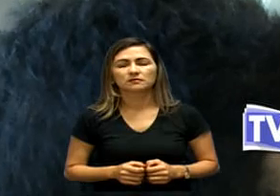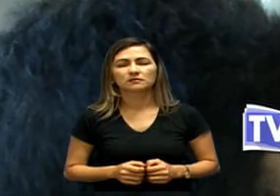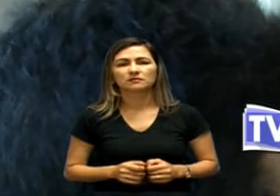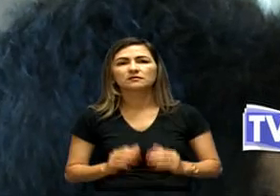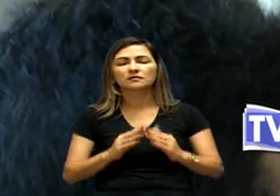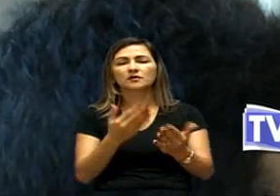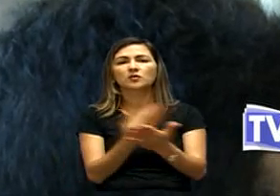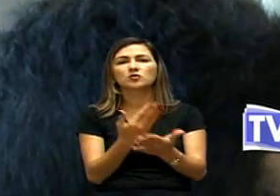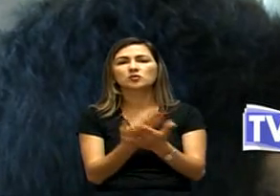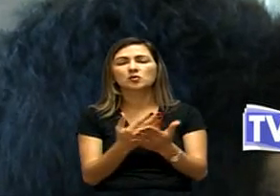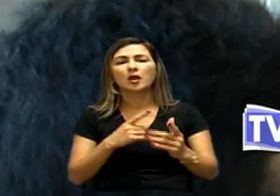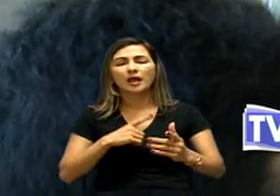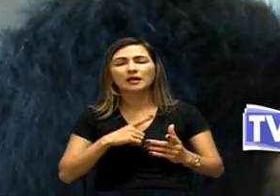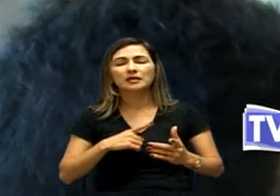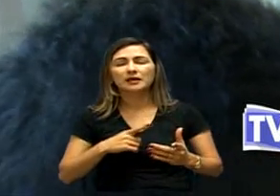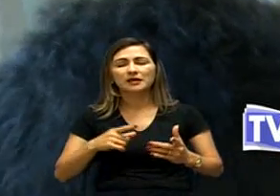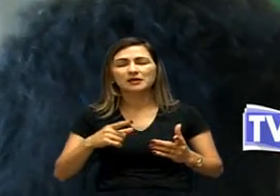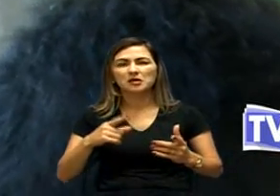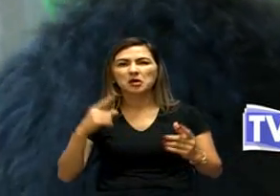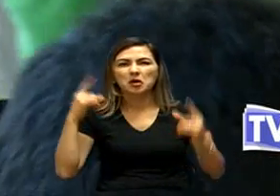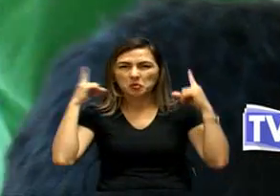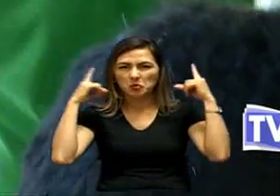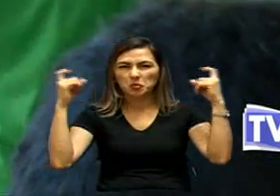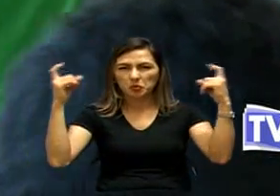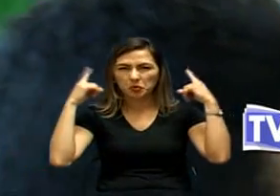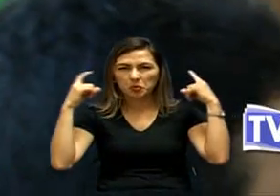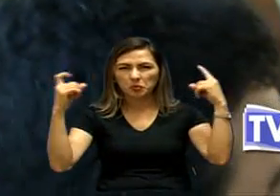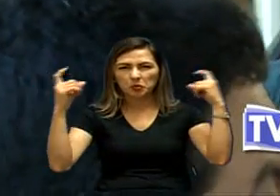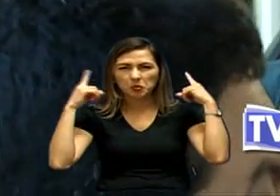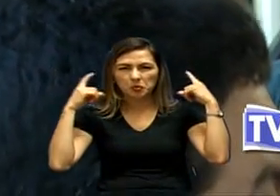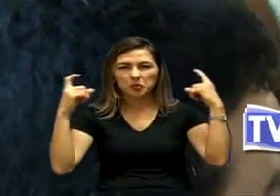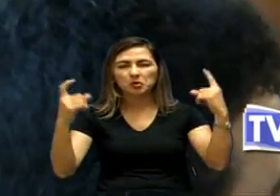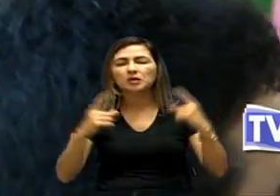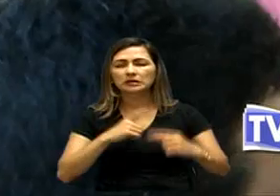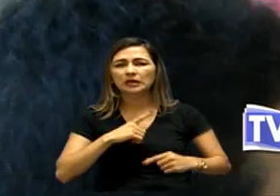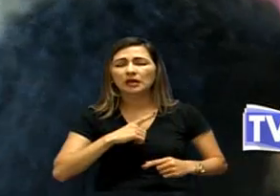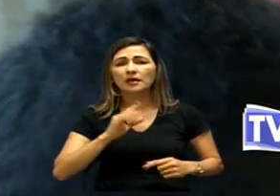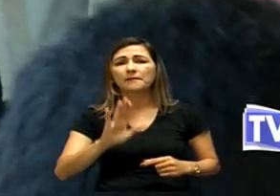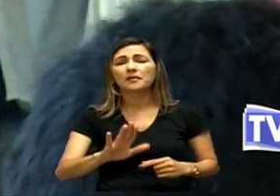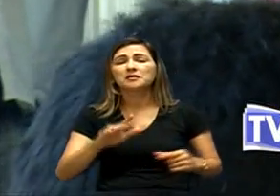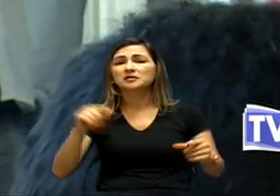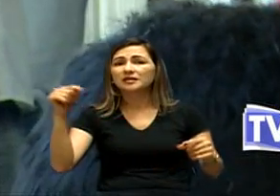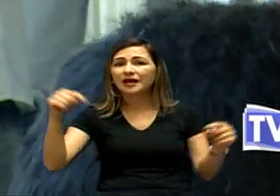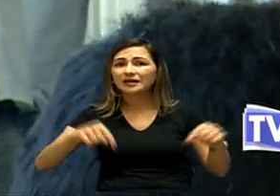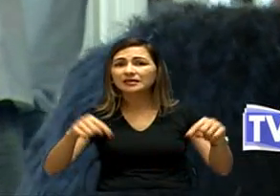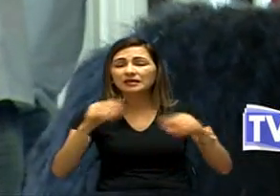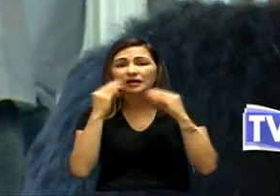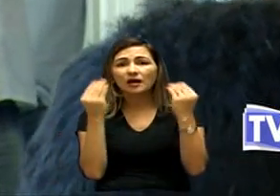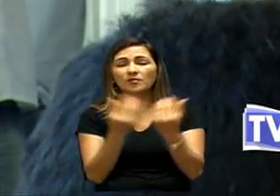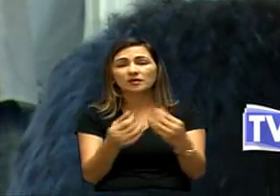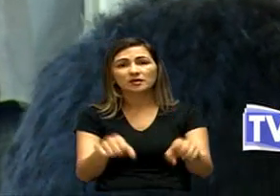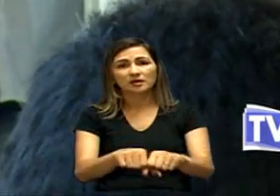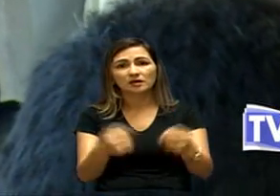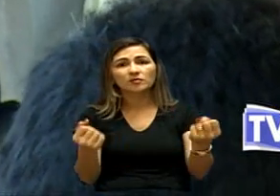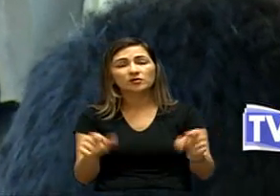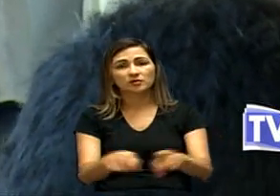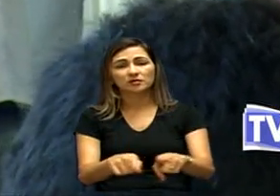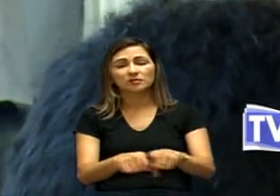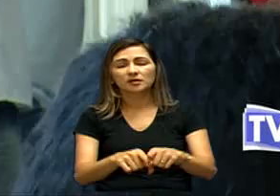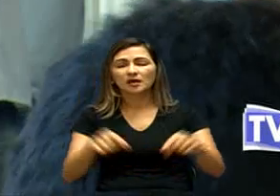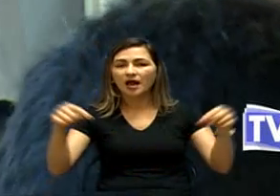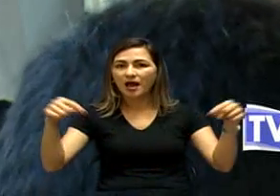nas escolas, né? Mas alguns quebraram, inclusive aqui na Câmara, a gente tem câmeras